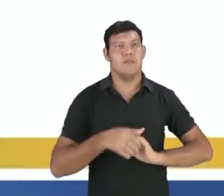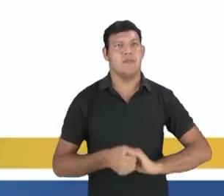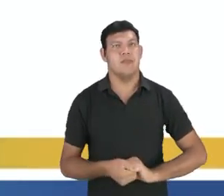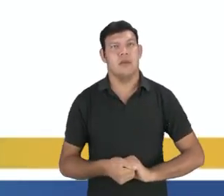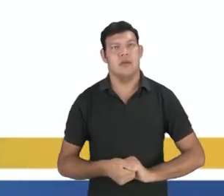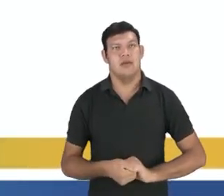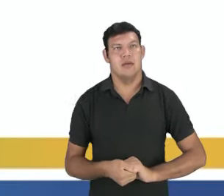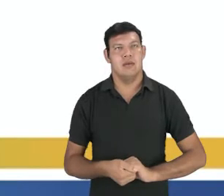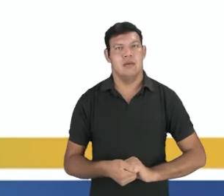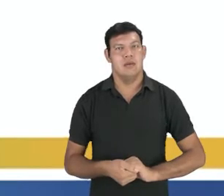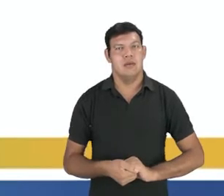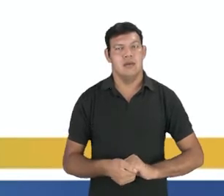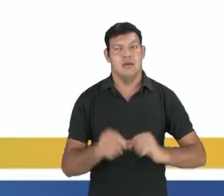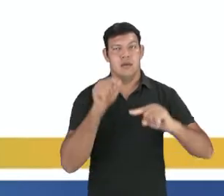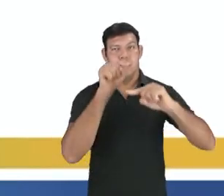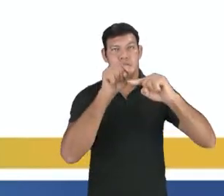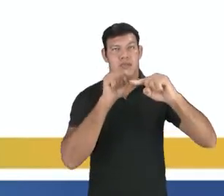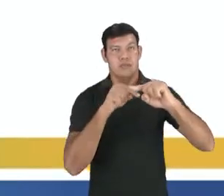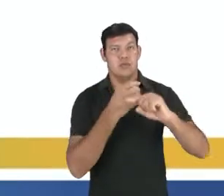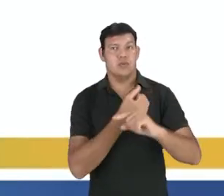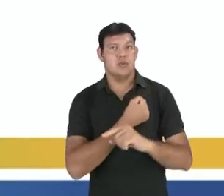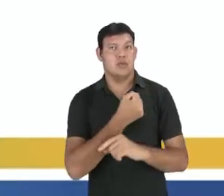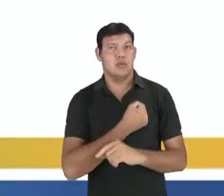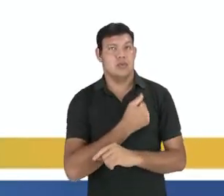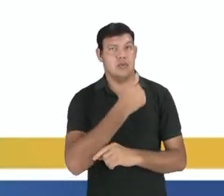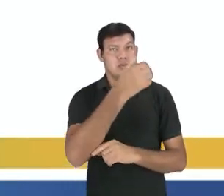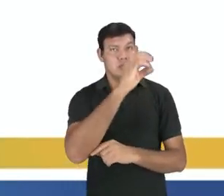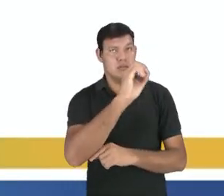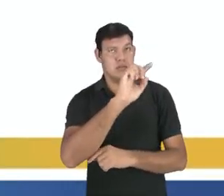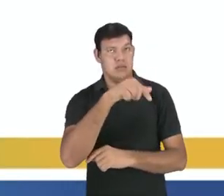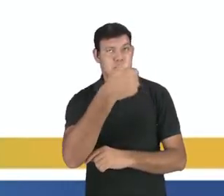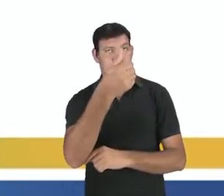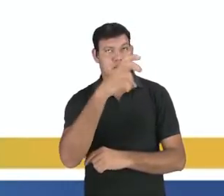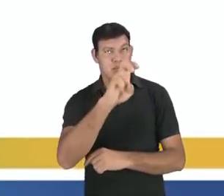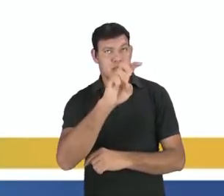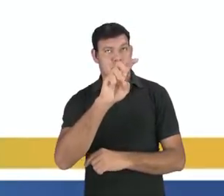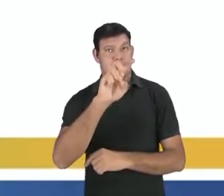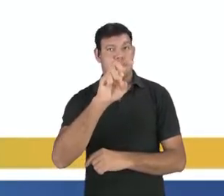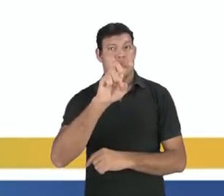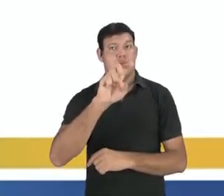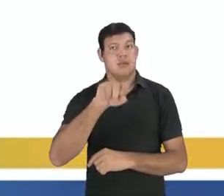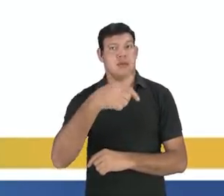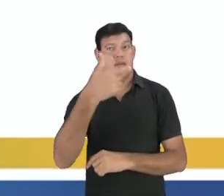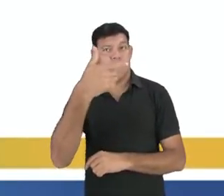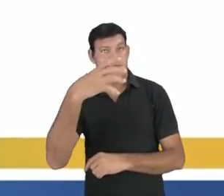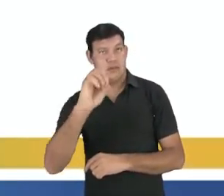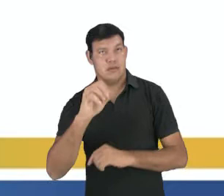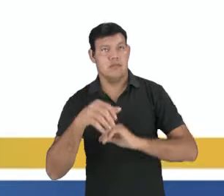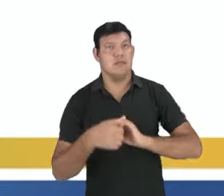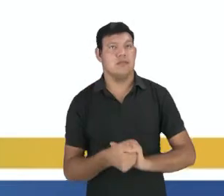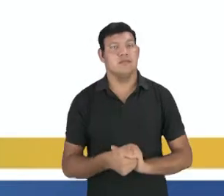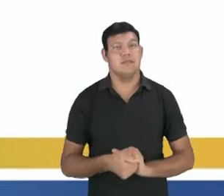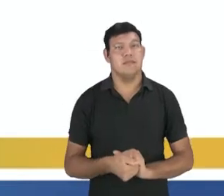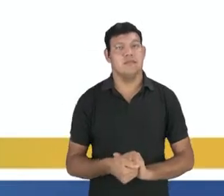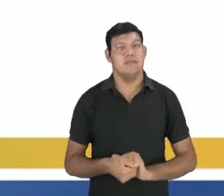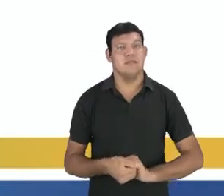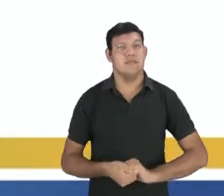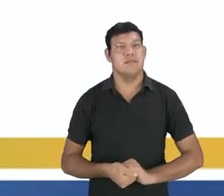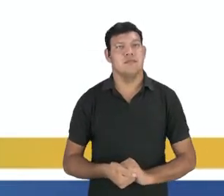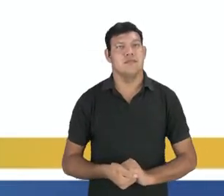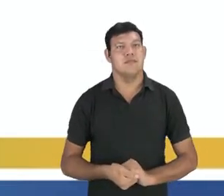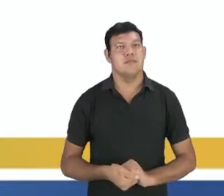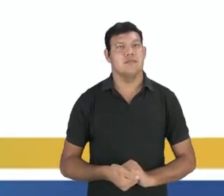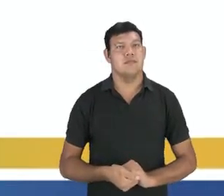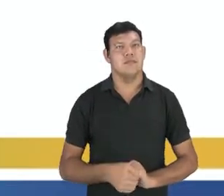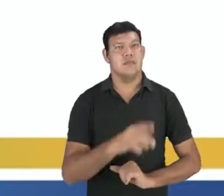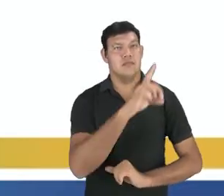Exemplo 1. Os divisores dos números 10, 15 e 20 são, então, eu tenho aqui os divisores do